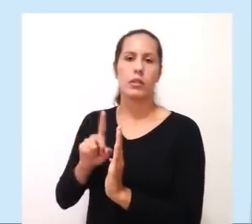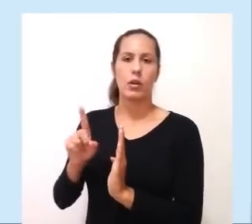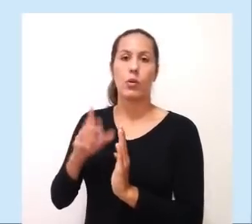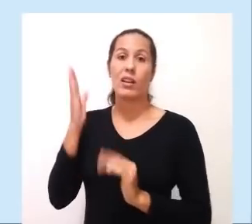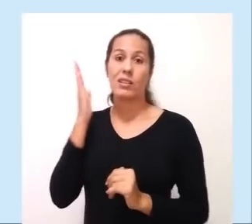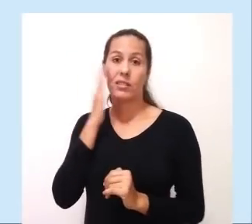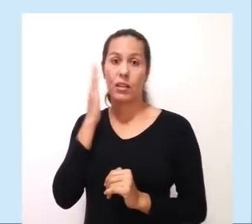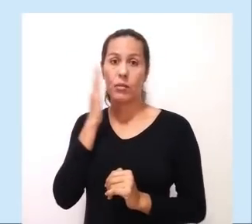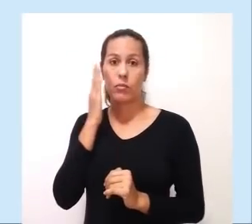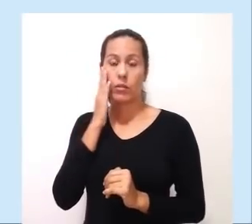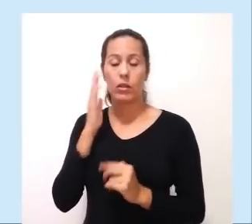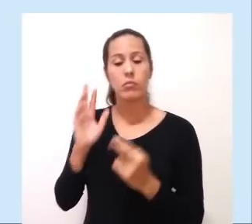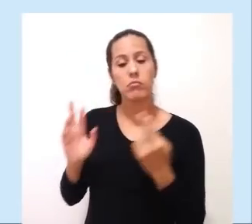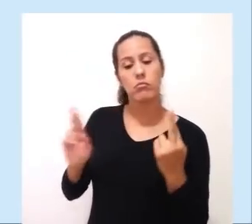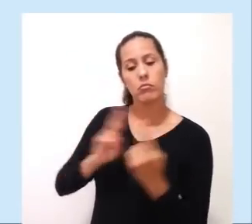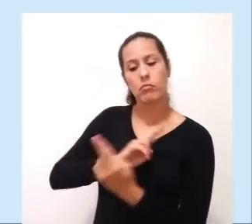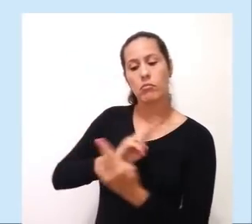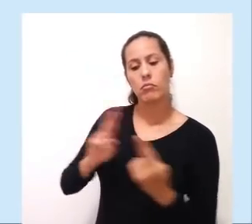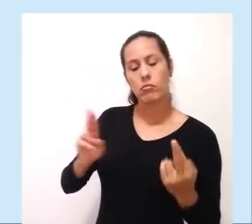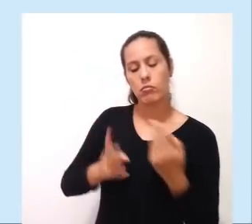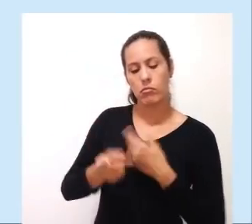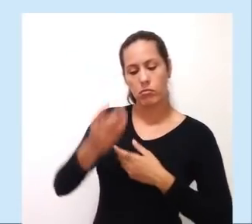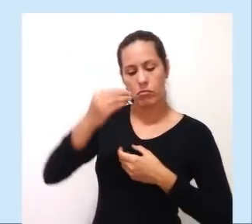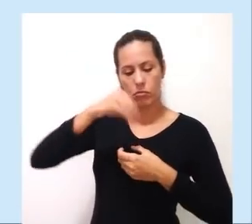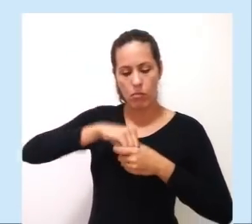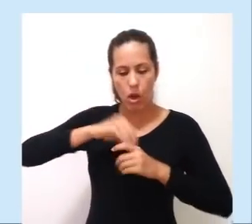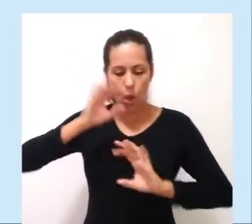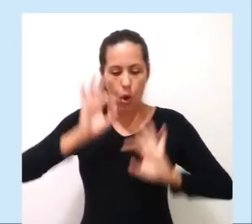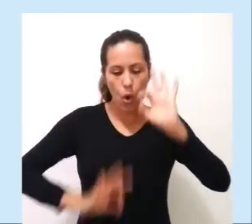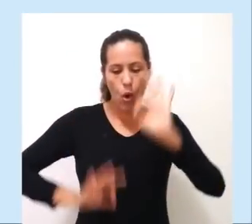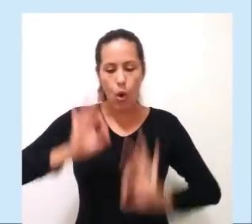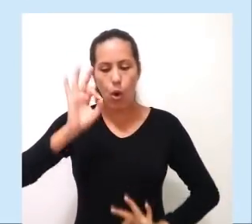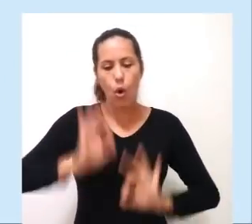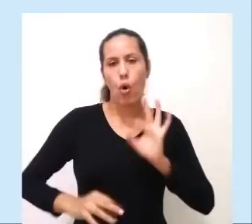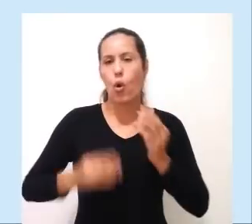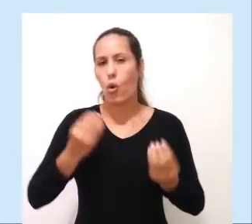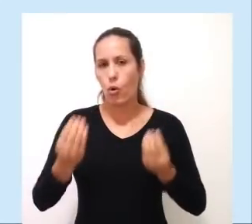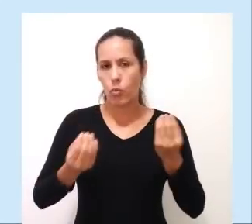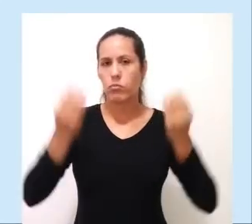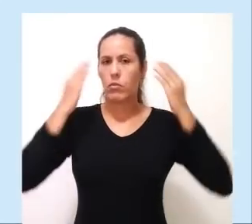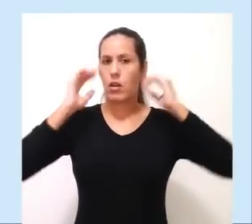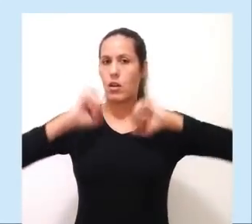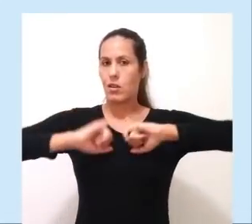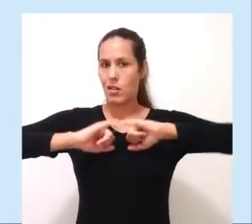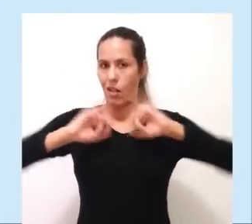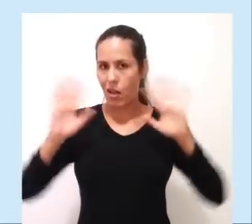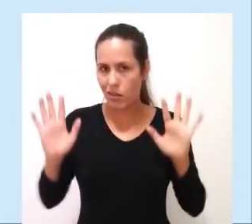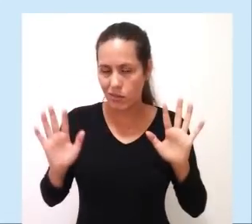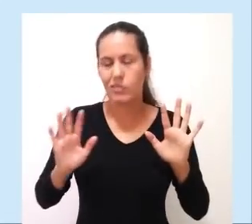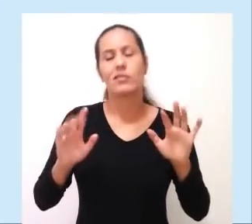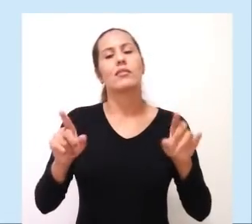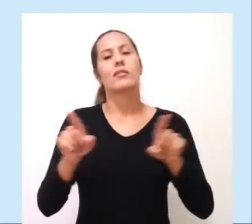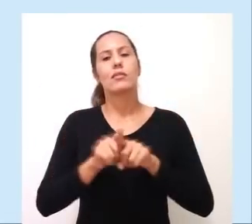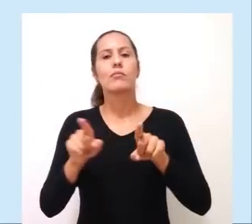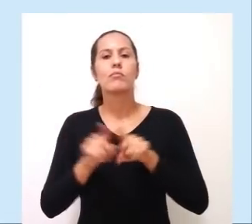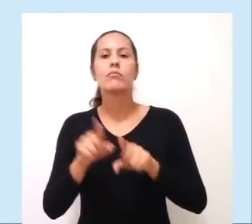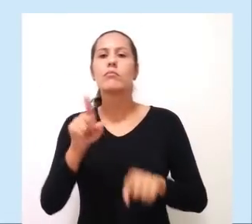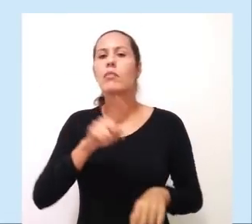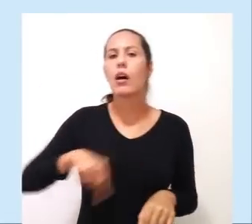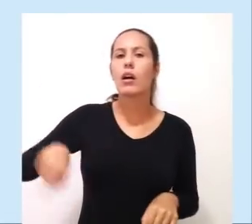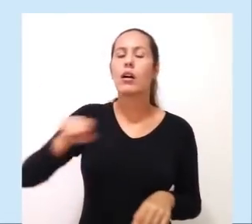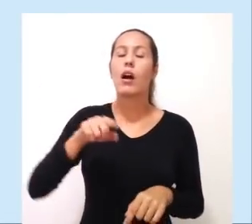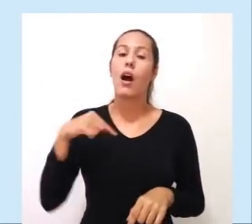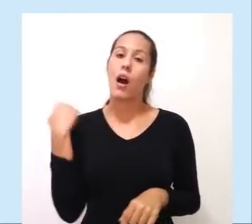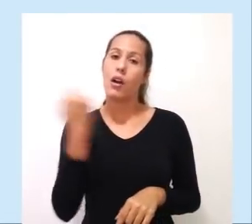organizar esse gênero notícia dentro do texto jornalístico e mostrar como podemos utilizar